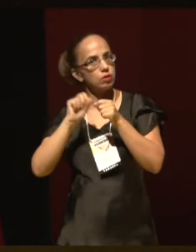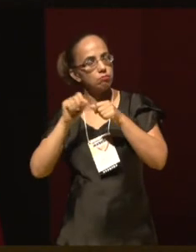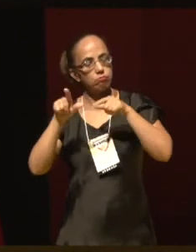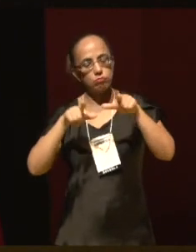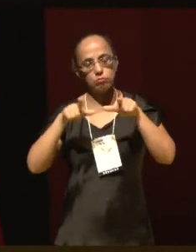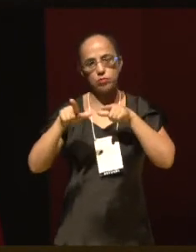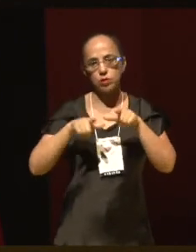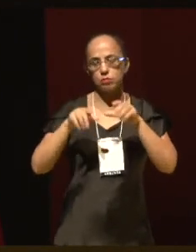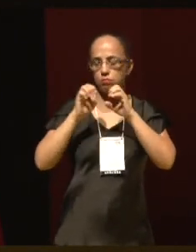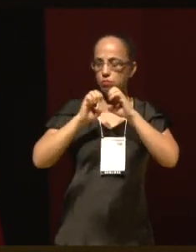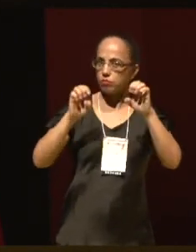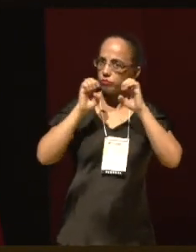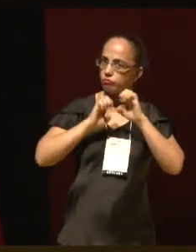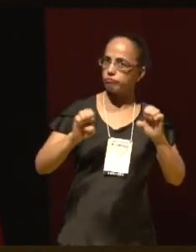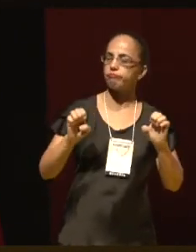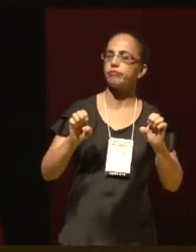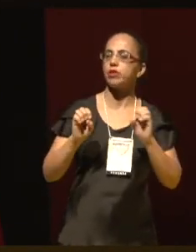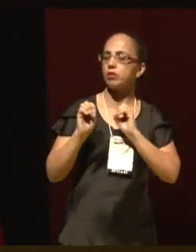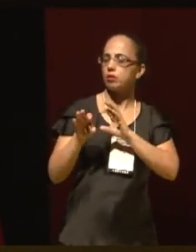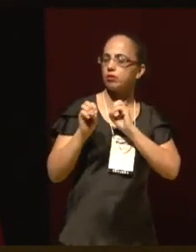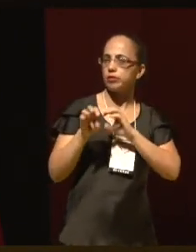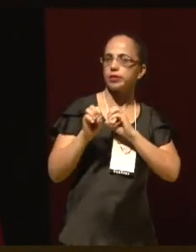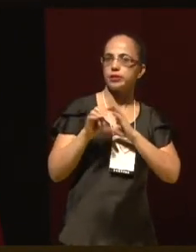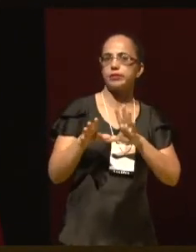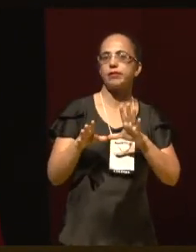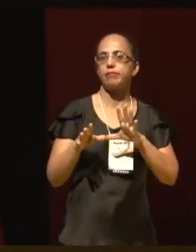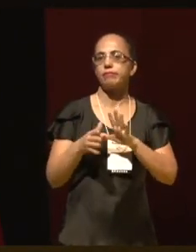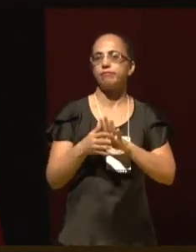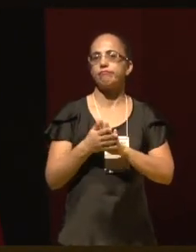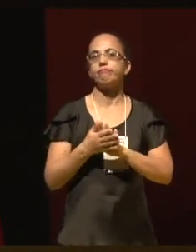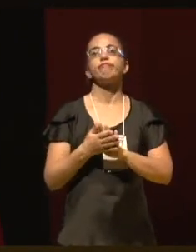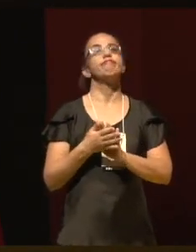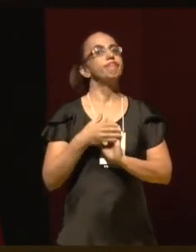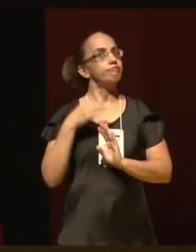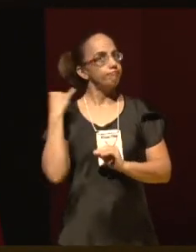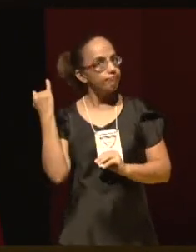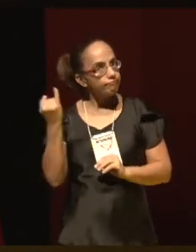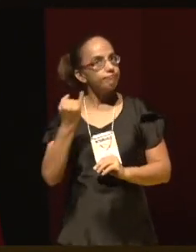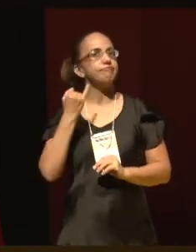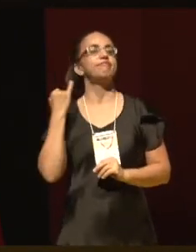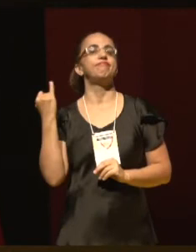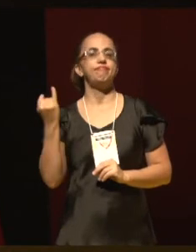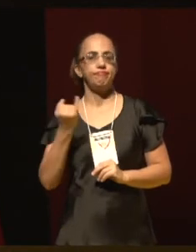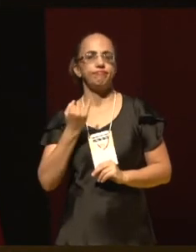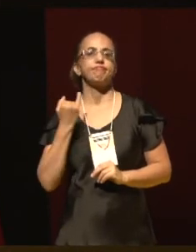de evangelizadores. Isso é muito importante.